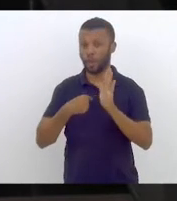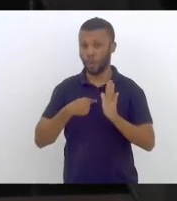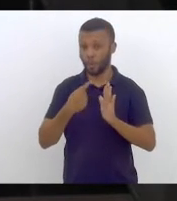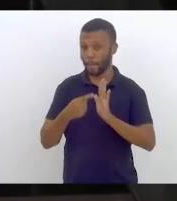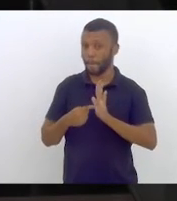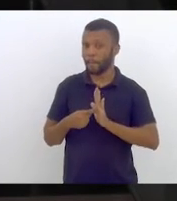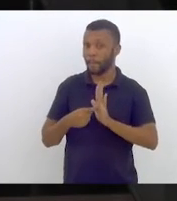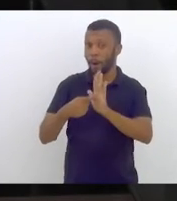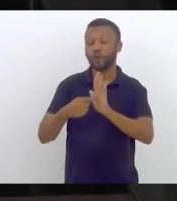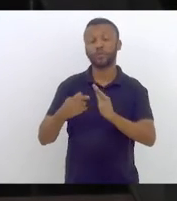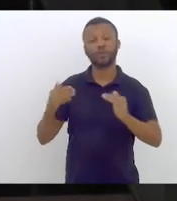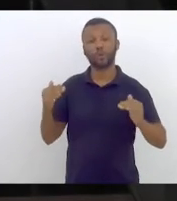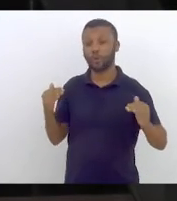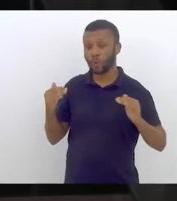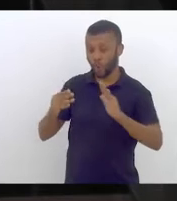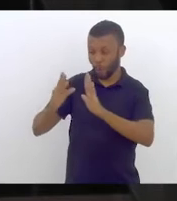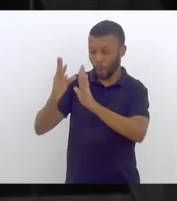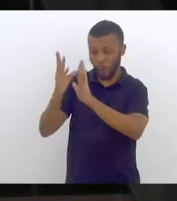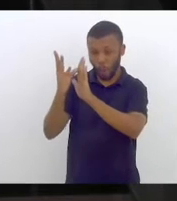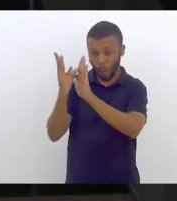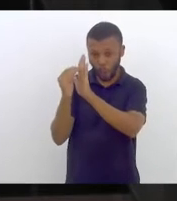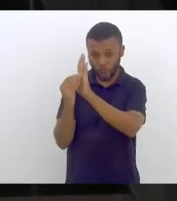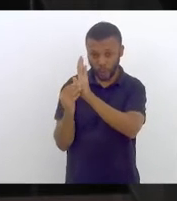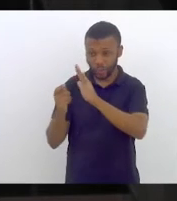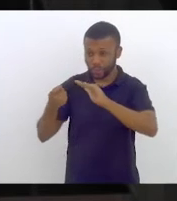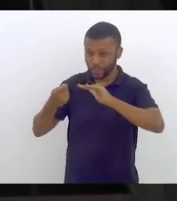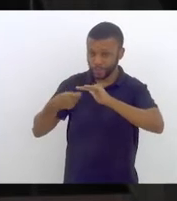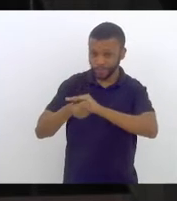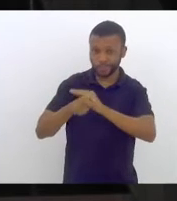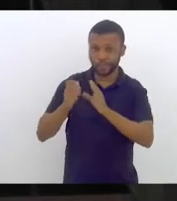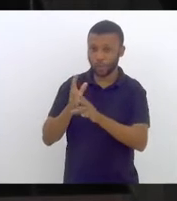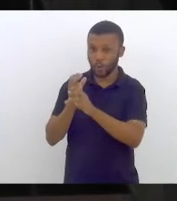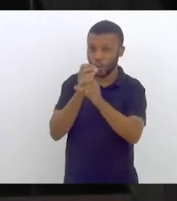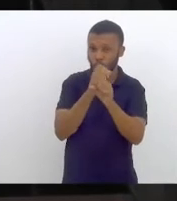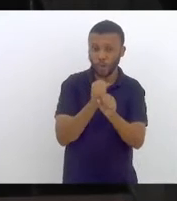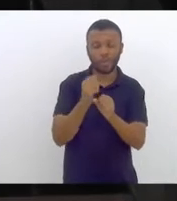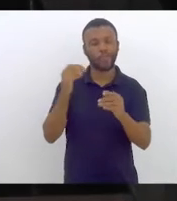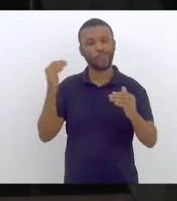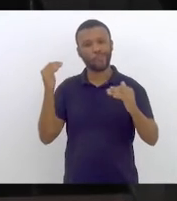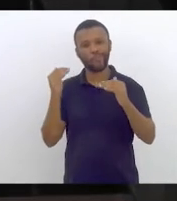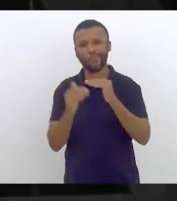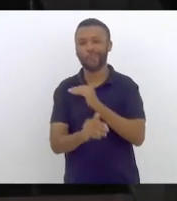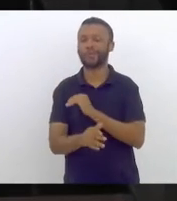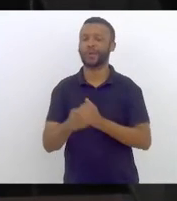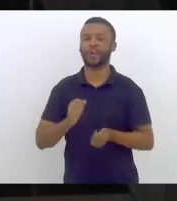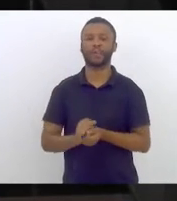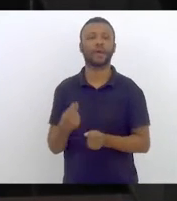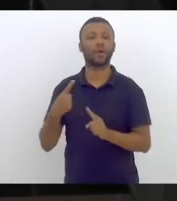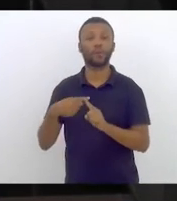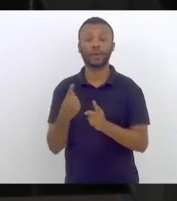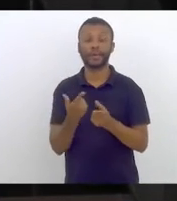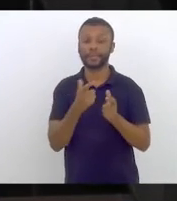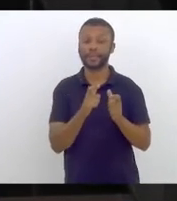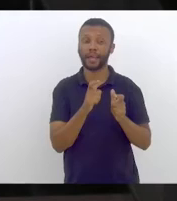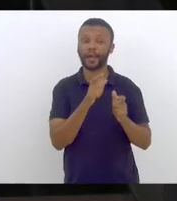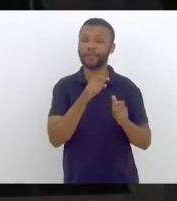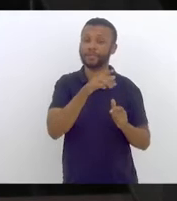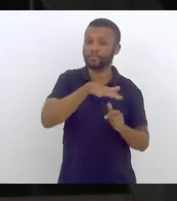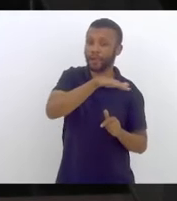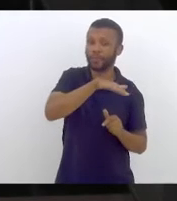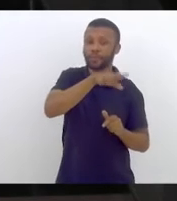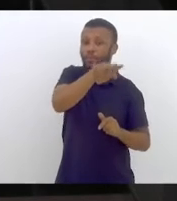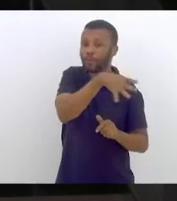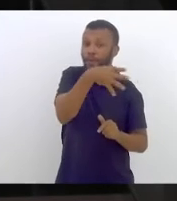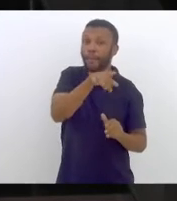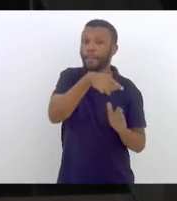no conteúdo dos investimentos constantes do Pacto RJ, que foram